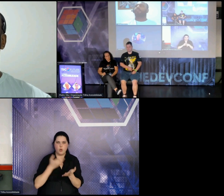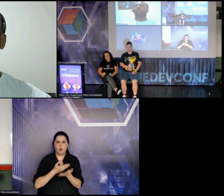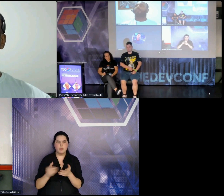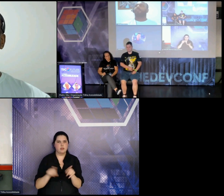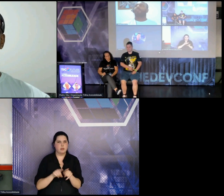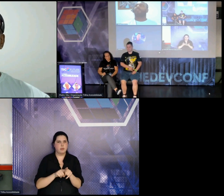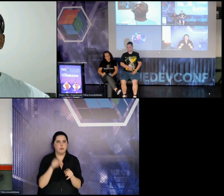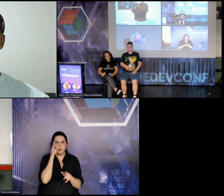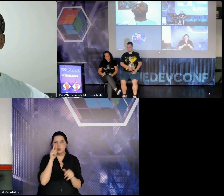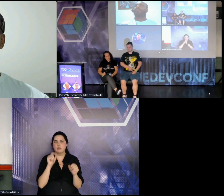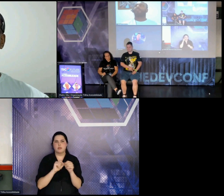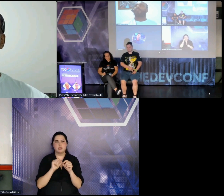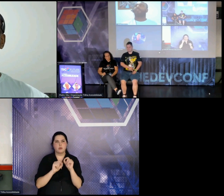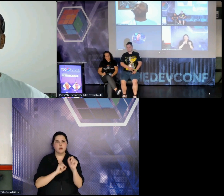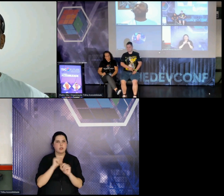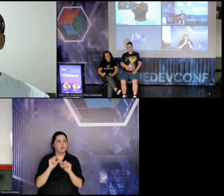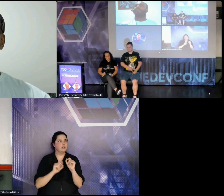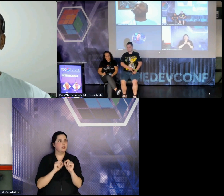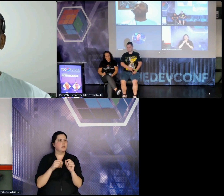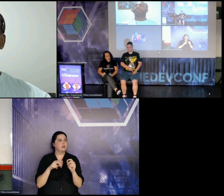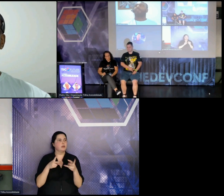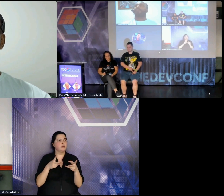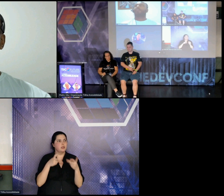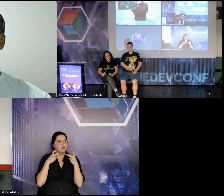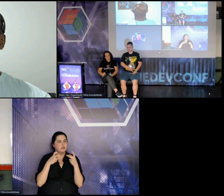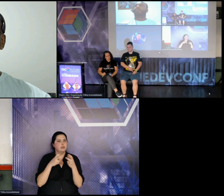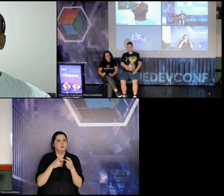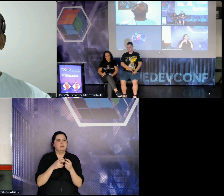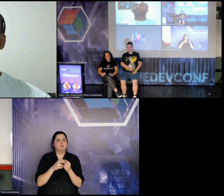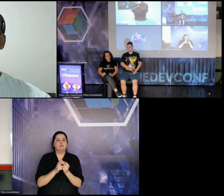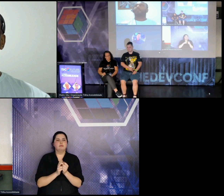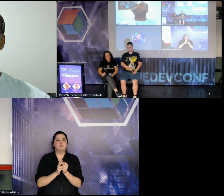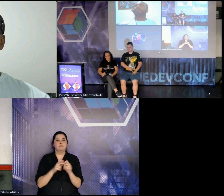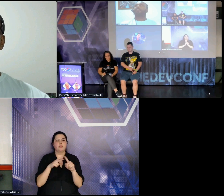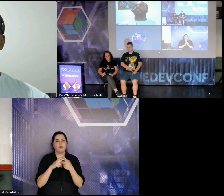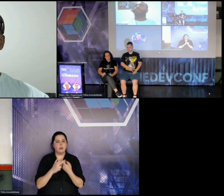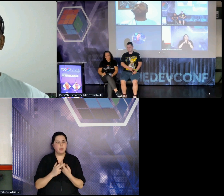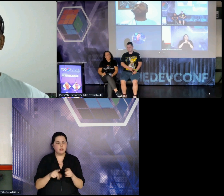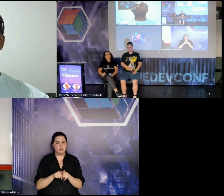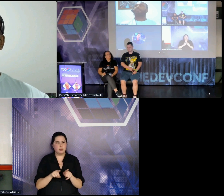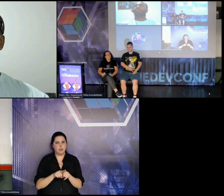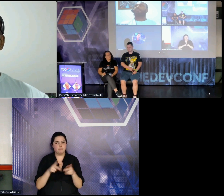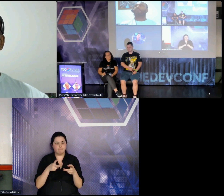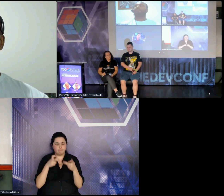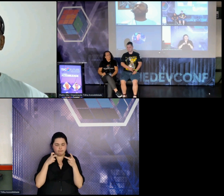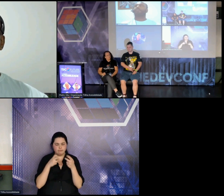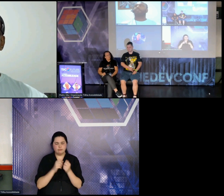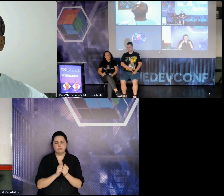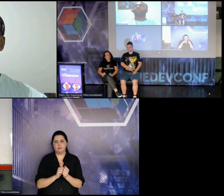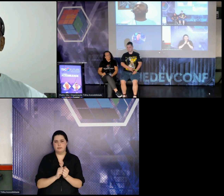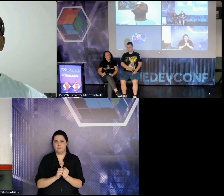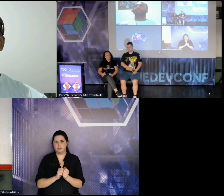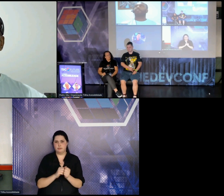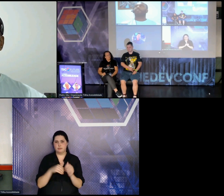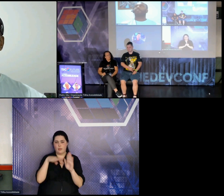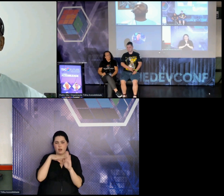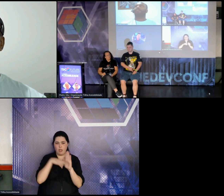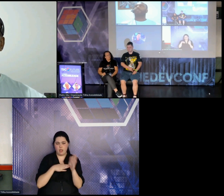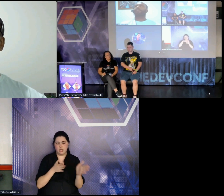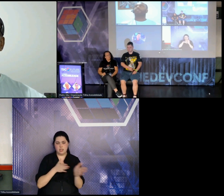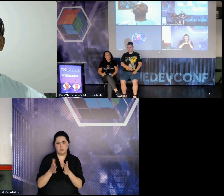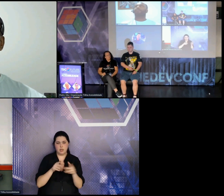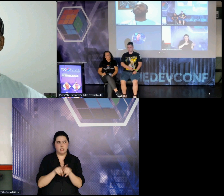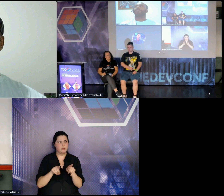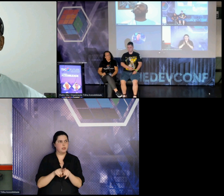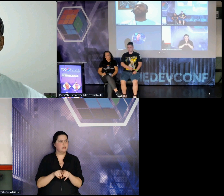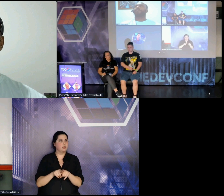para você passar a olhar para ferramentas, passar a olhar para diretrizes de acessibilidade,